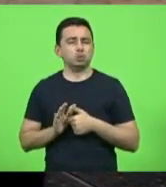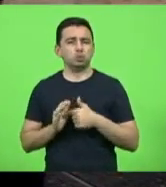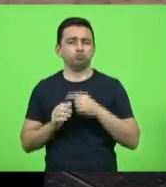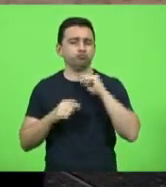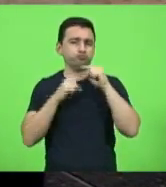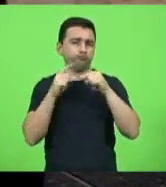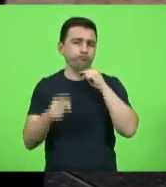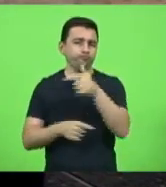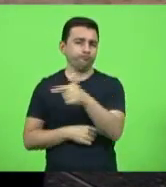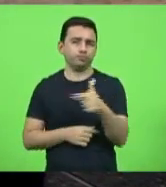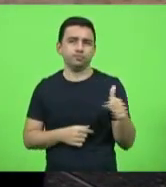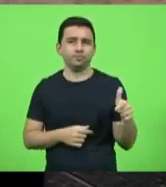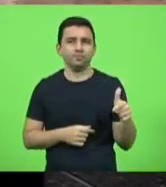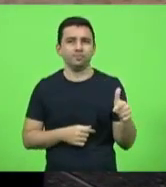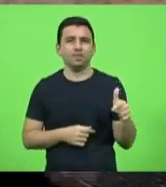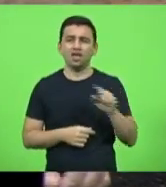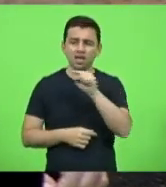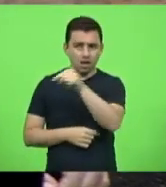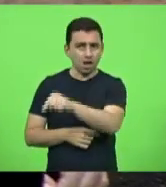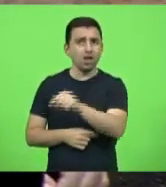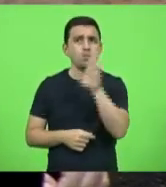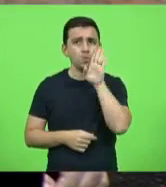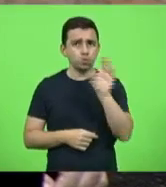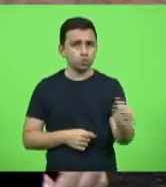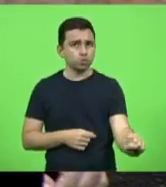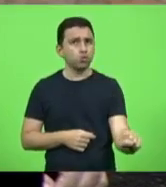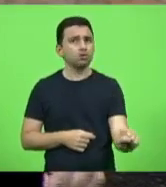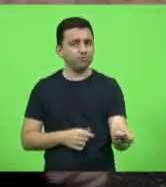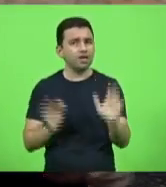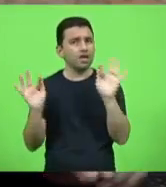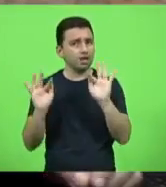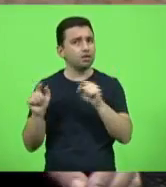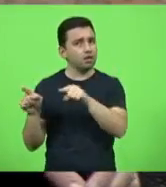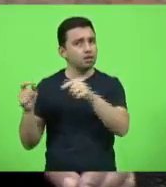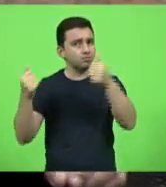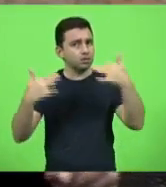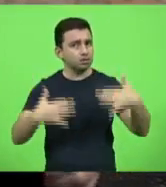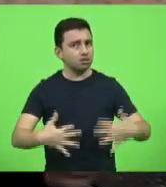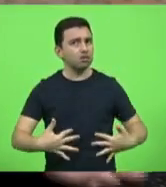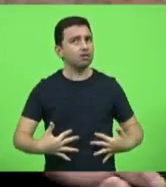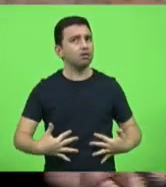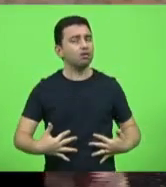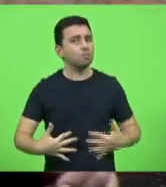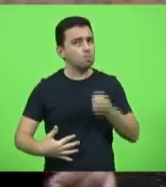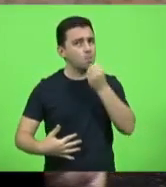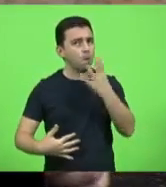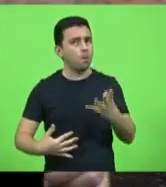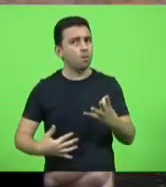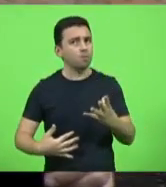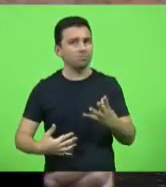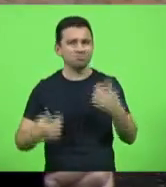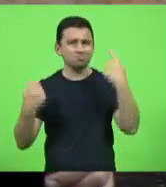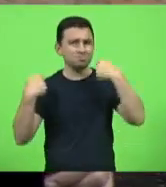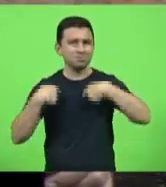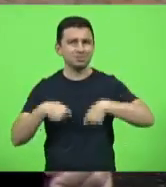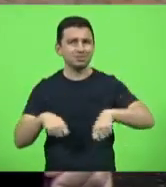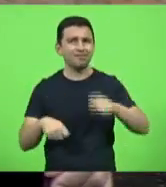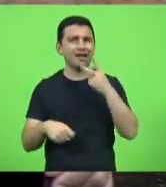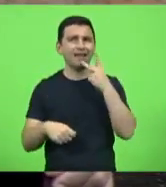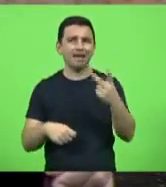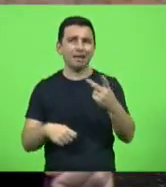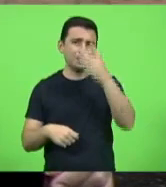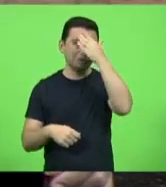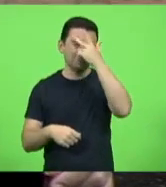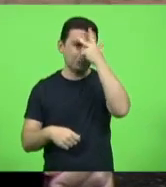o deputado Bruno ali, ele foi muito feliz, tá? Nessa colocação. desnecessário a gente estar citando a